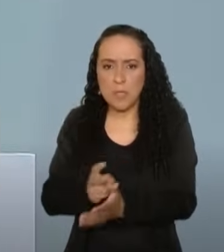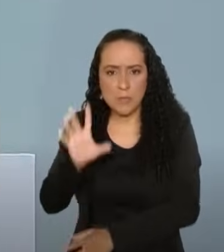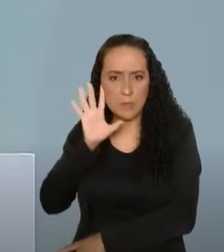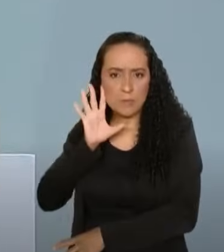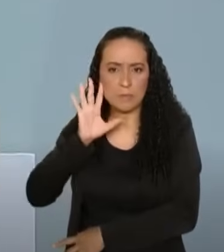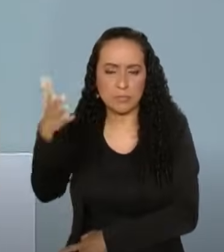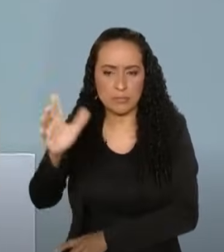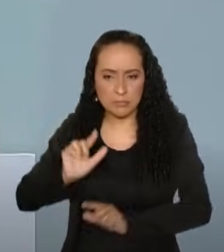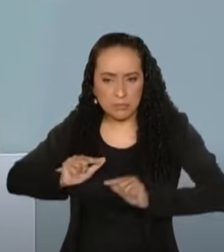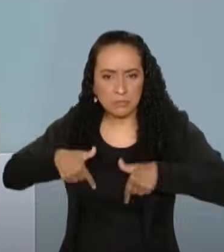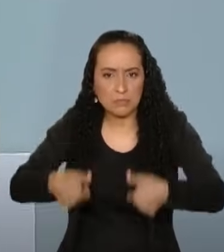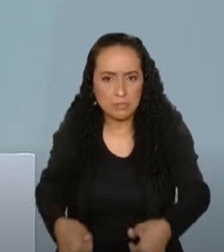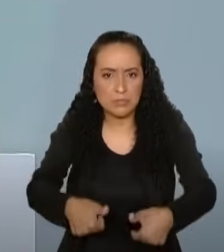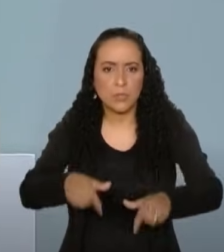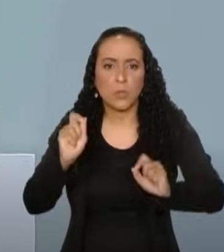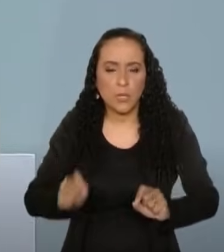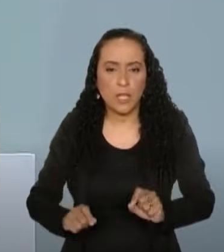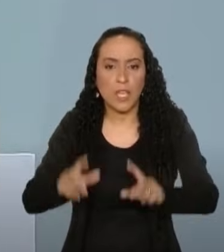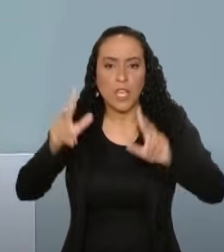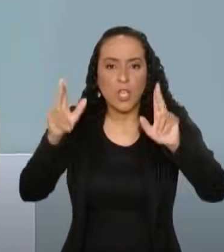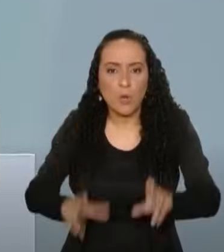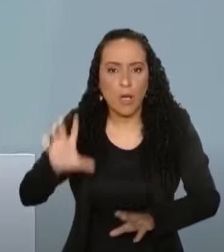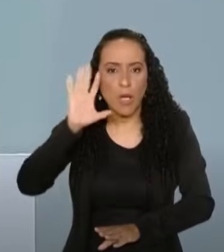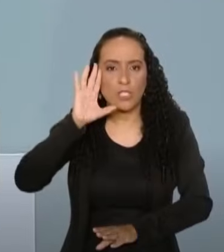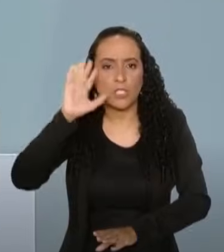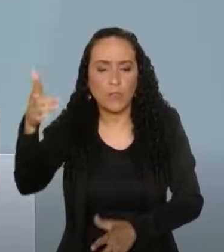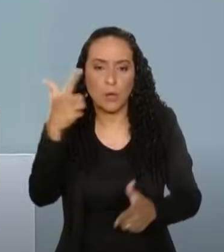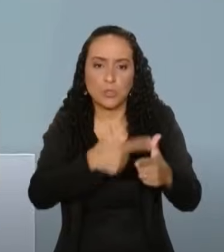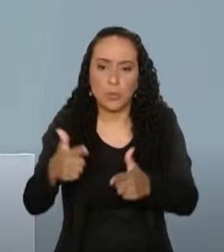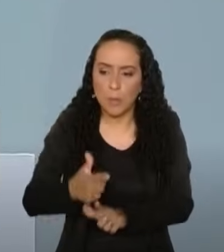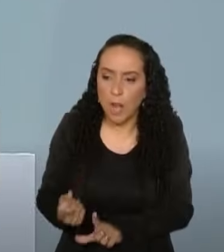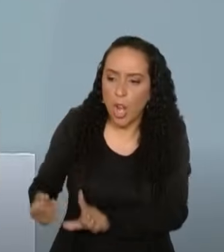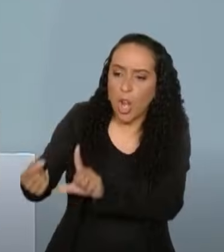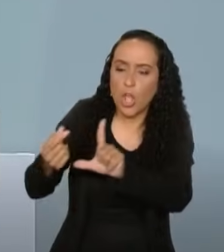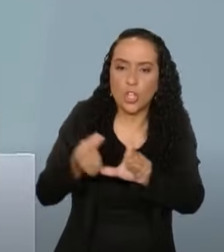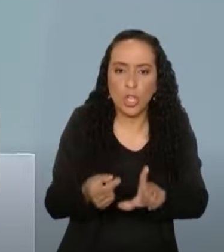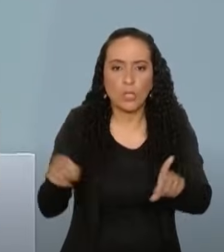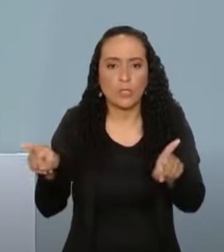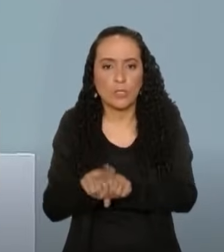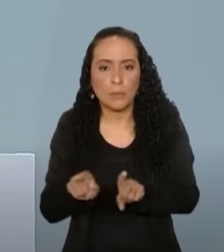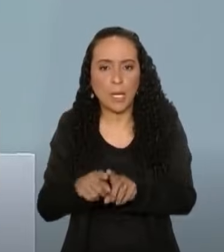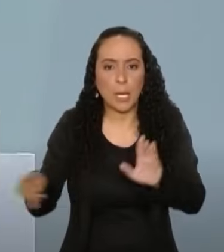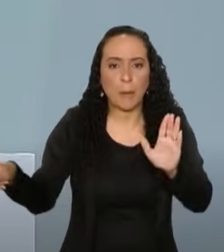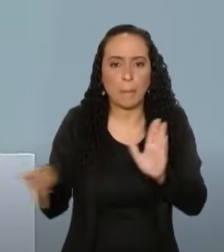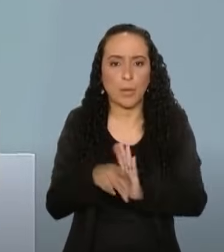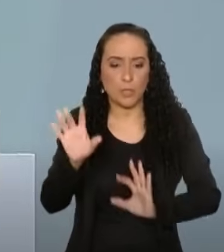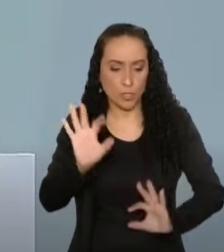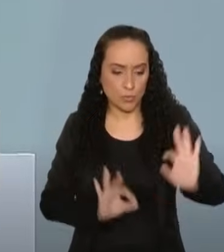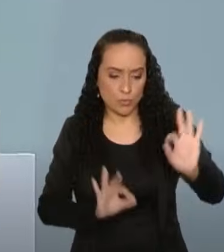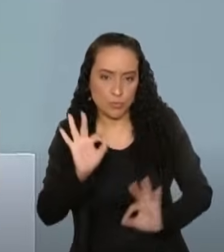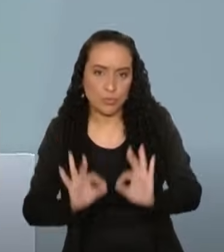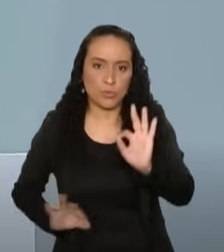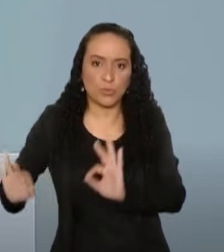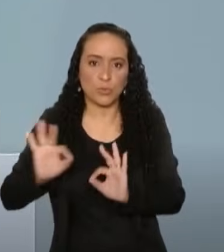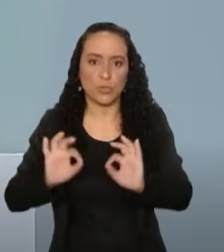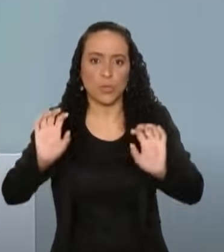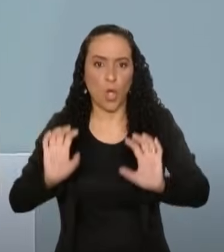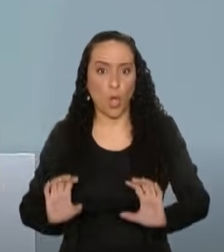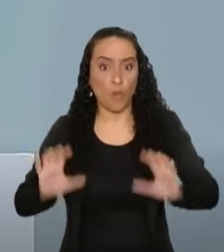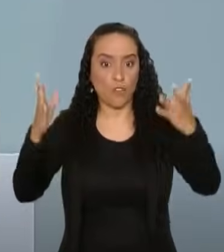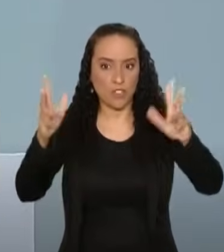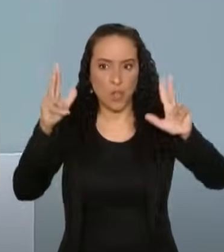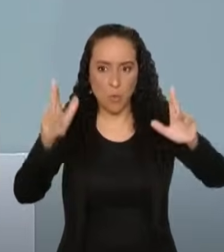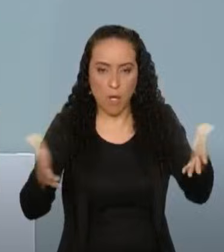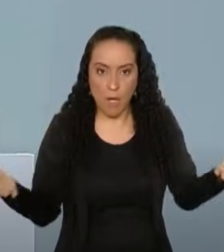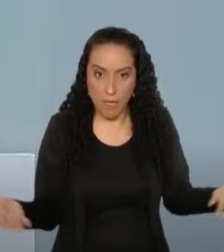determinação com que contornou as adversidades logísticas inerentes à organização de uma conferência